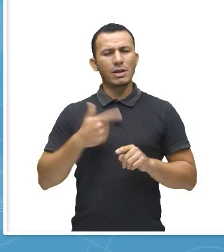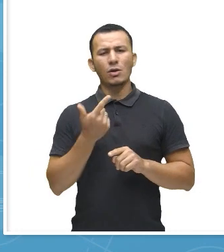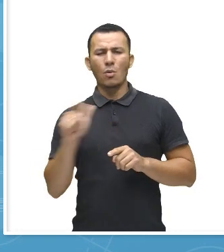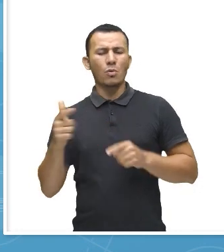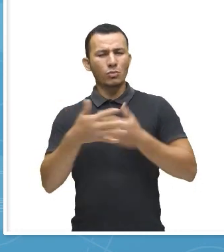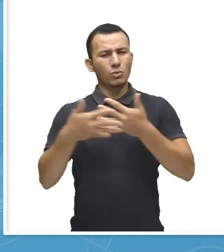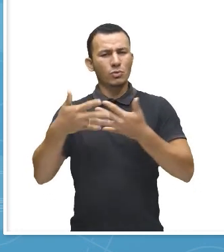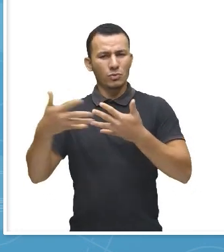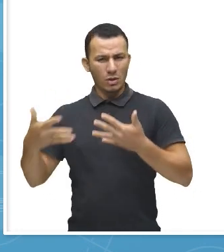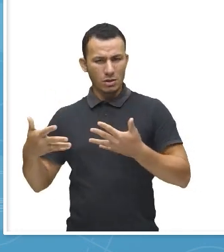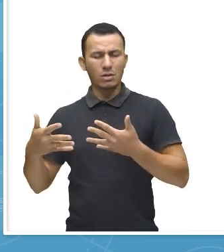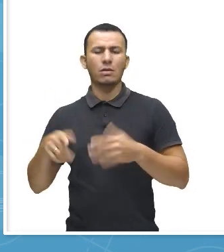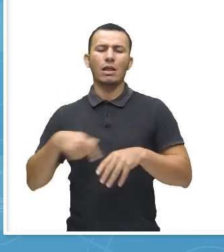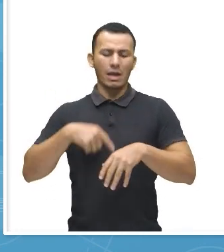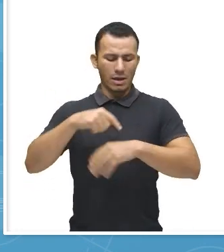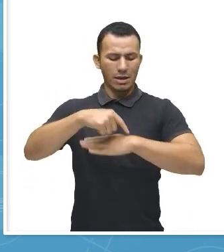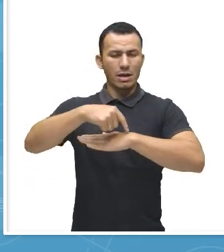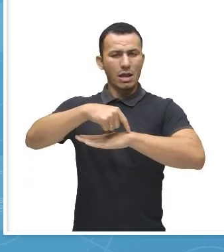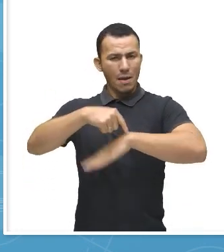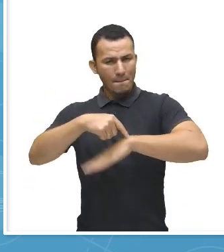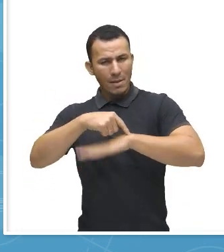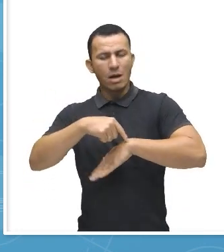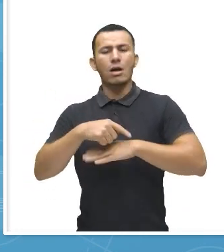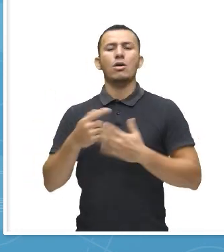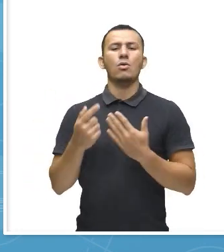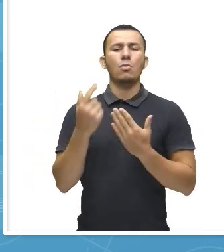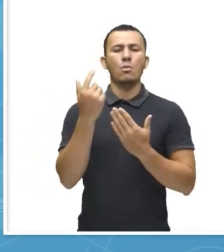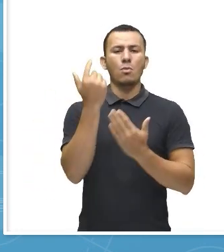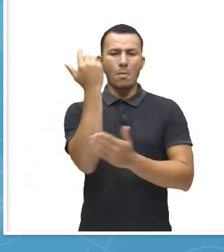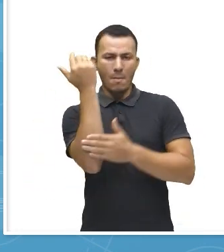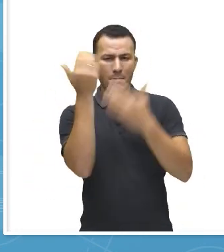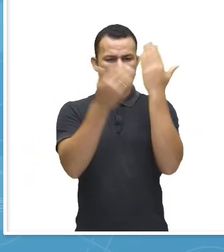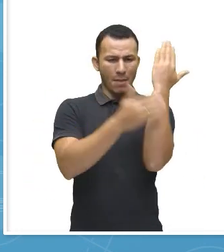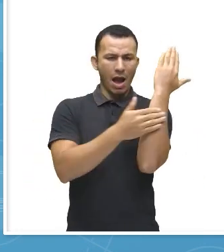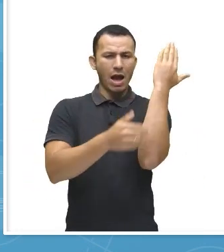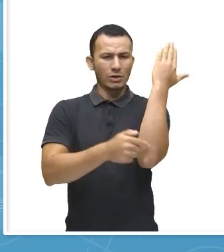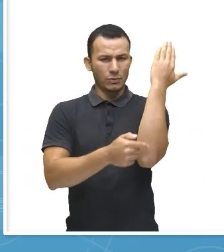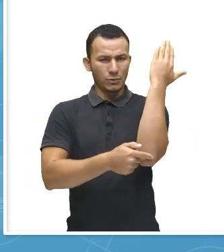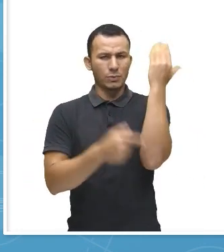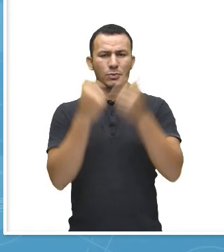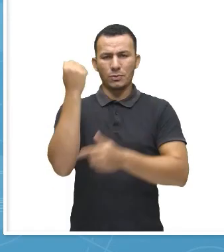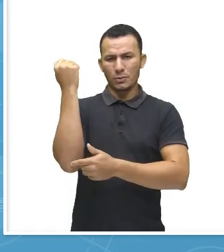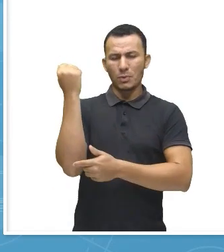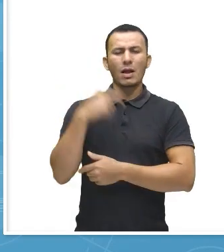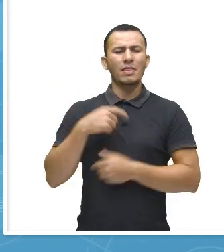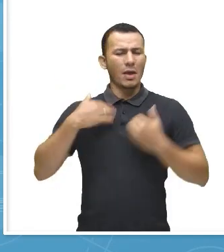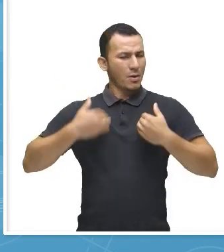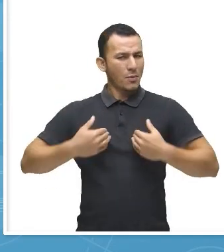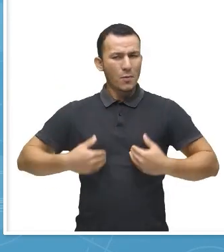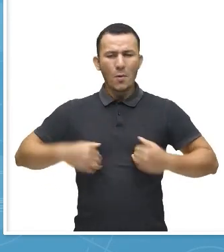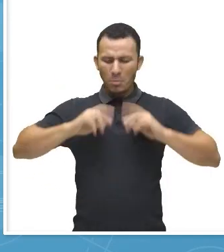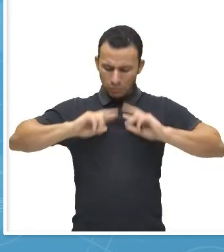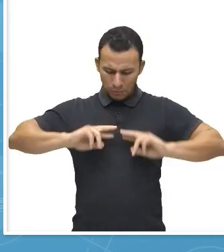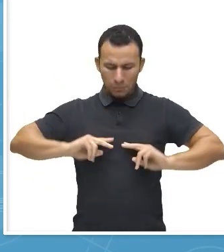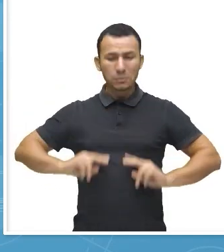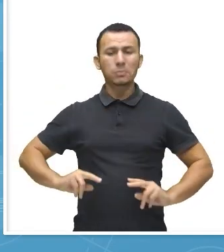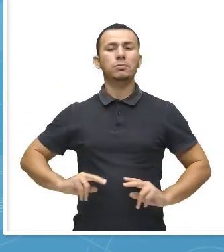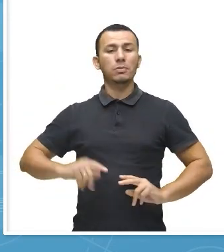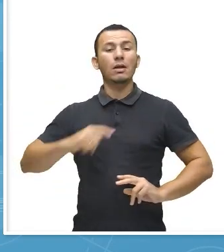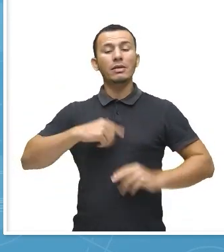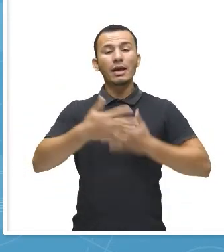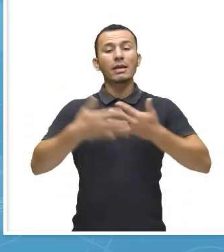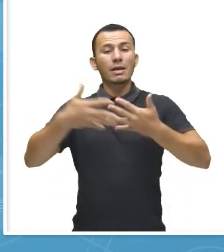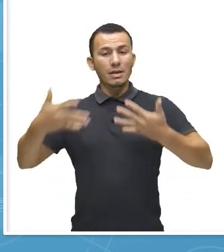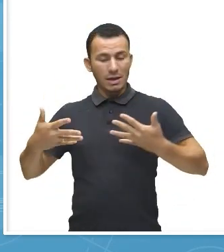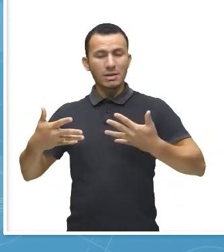também nas mãos, né, nos braços, em determinadas partes aí do nosso corpo a gente encontra o tecido